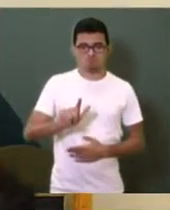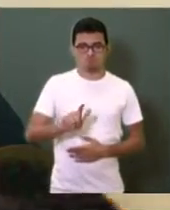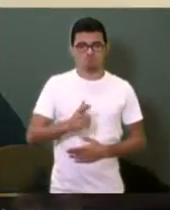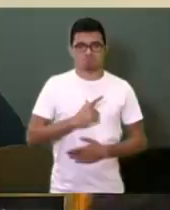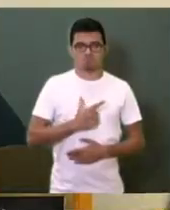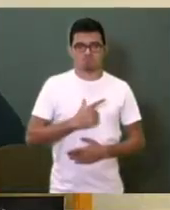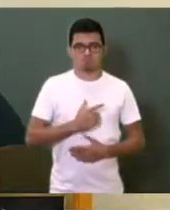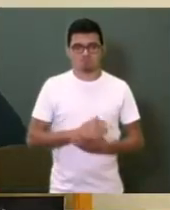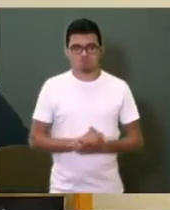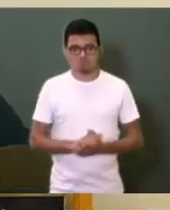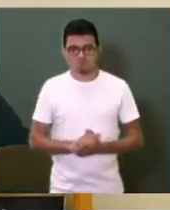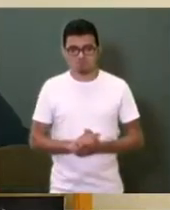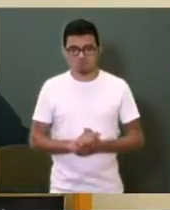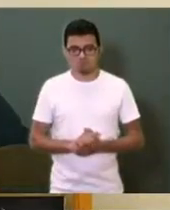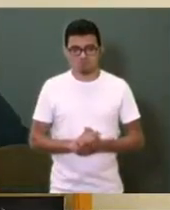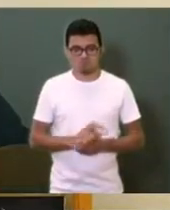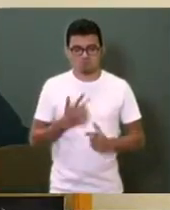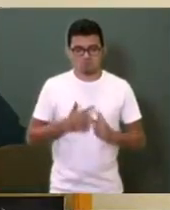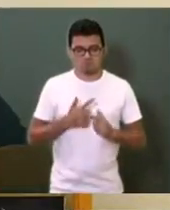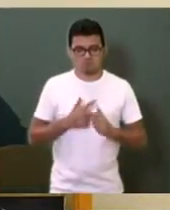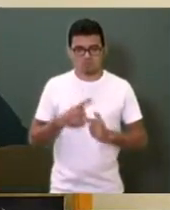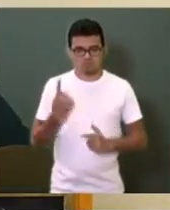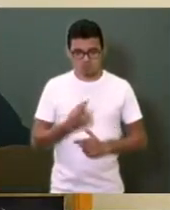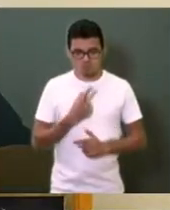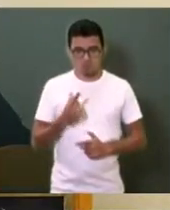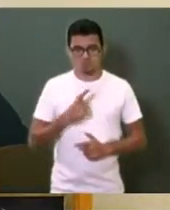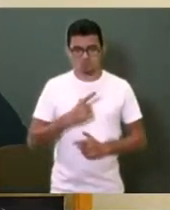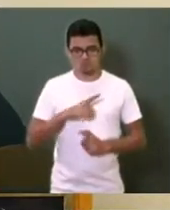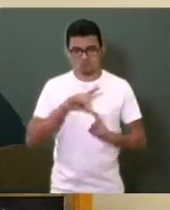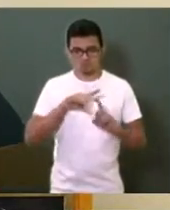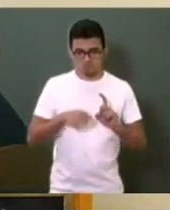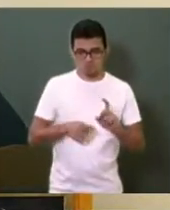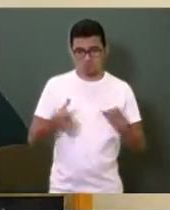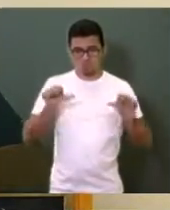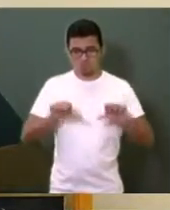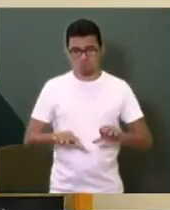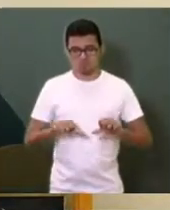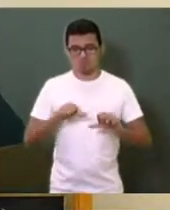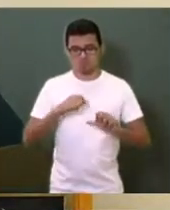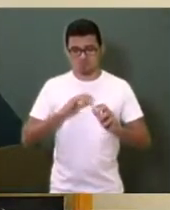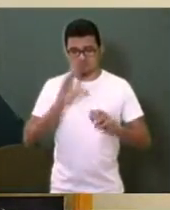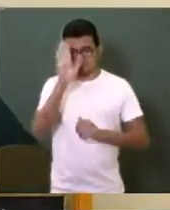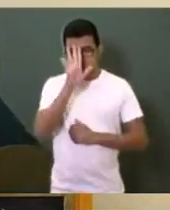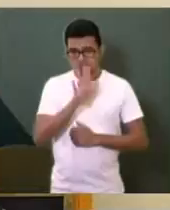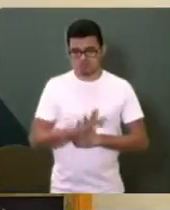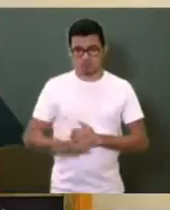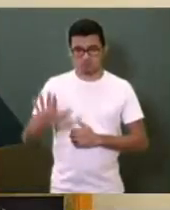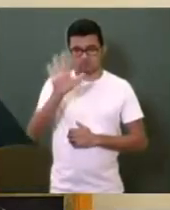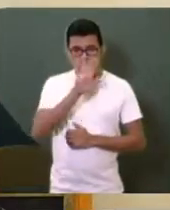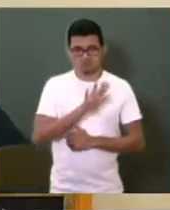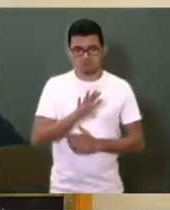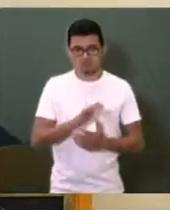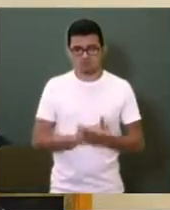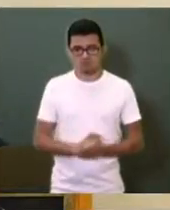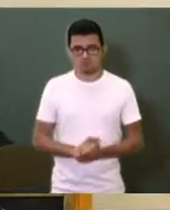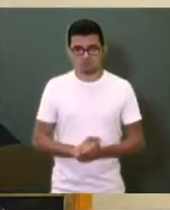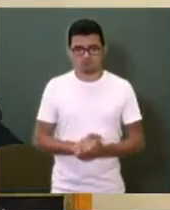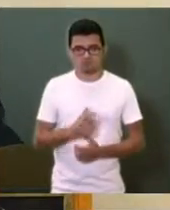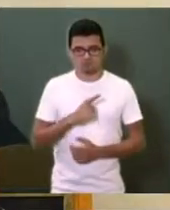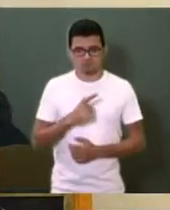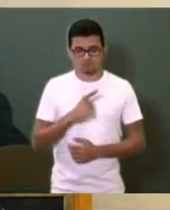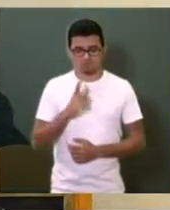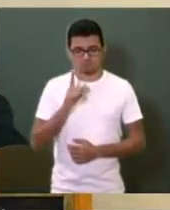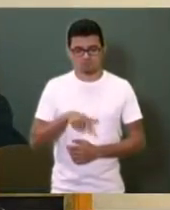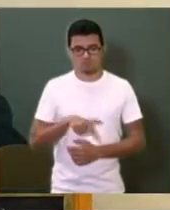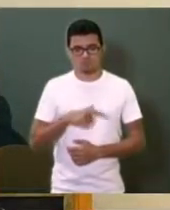porque nós passamos realmente uma crise uma turbulência nacional né pegamos na bochecha